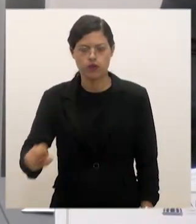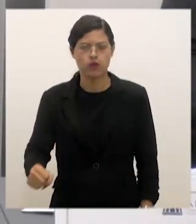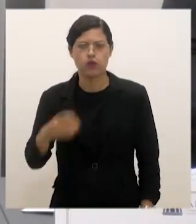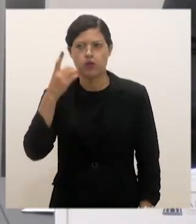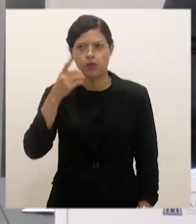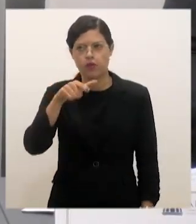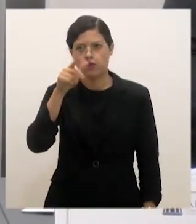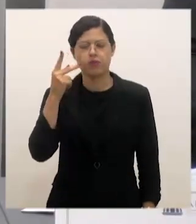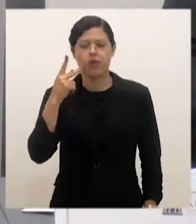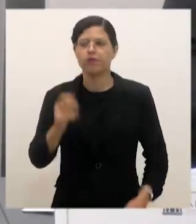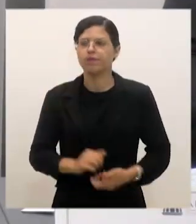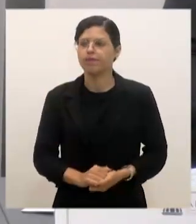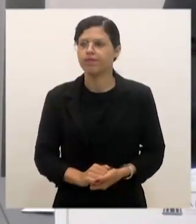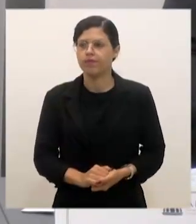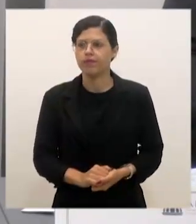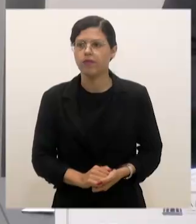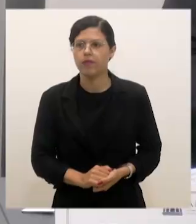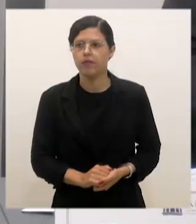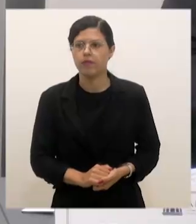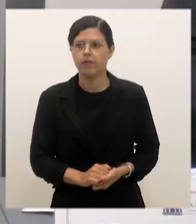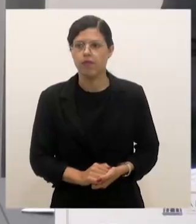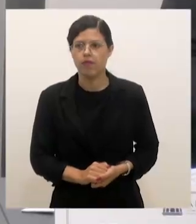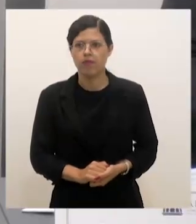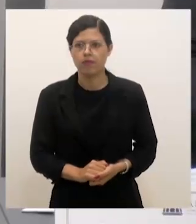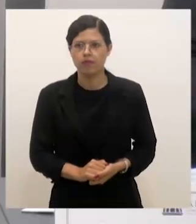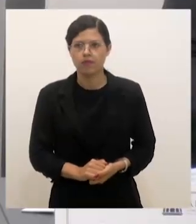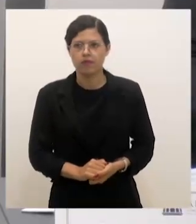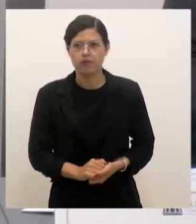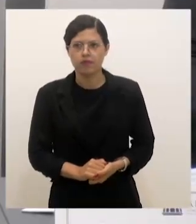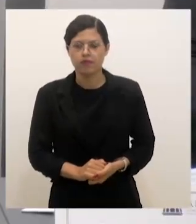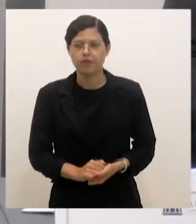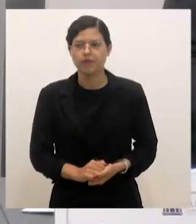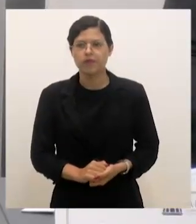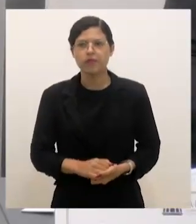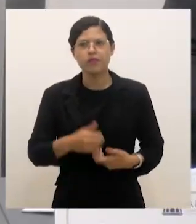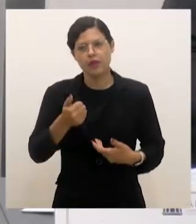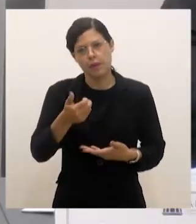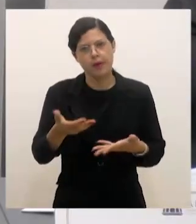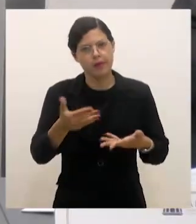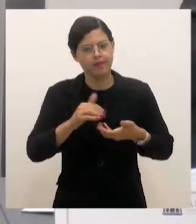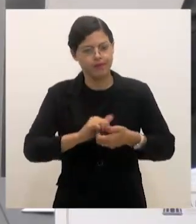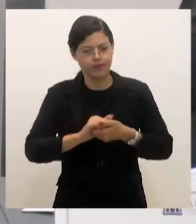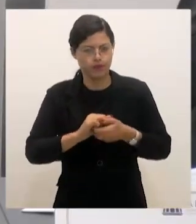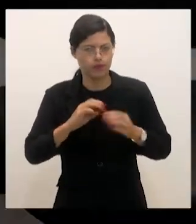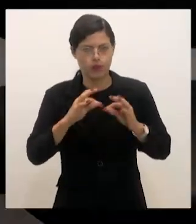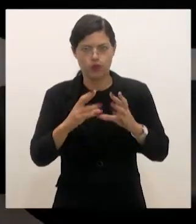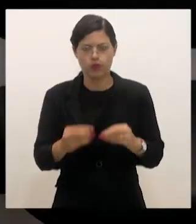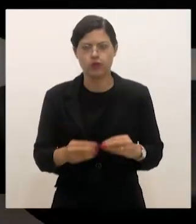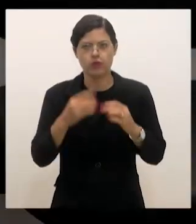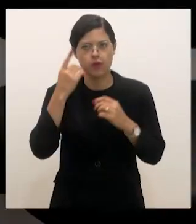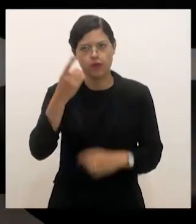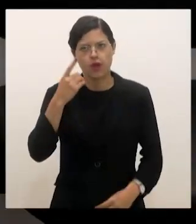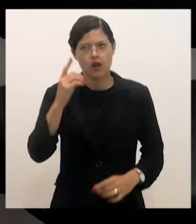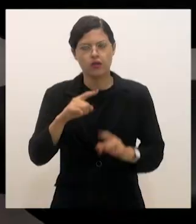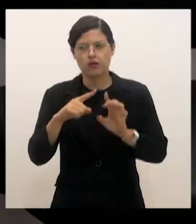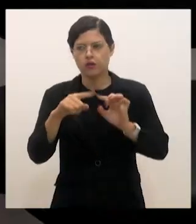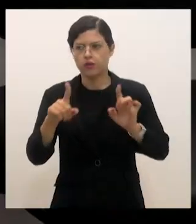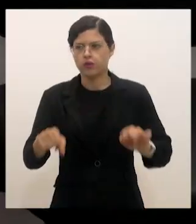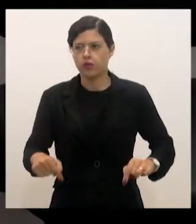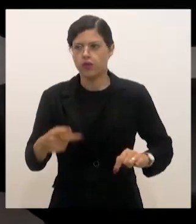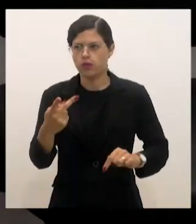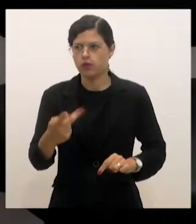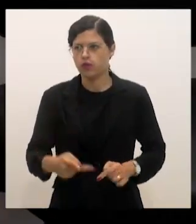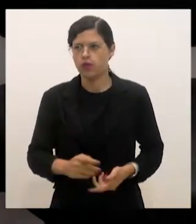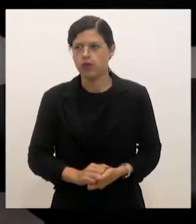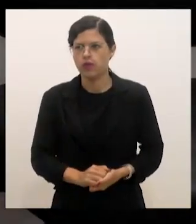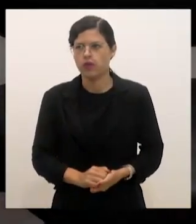também. Senhor presidente, eu gostaria, primeiro, de cumprimentar a todos os deputados, servidores, e